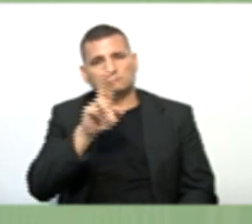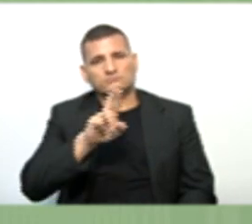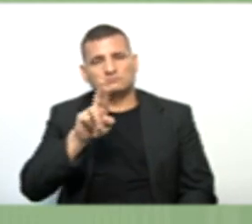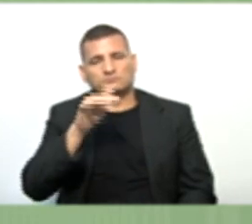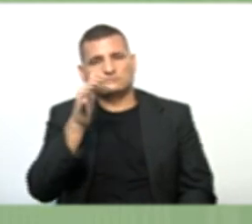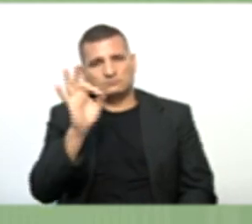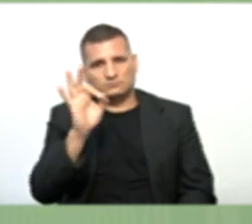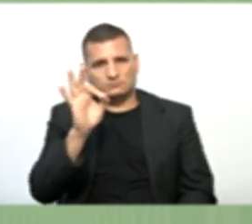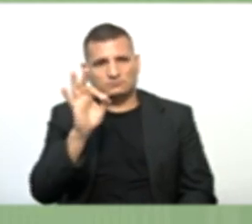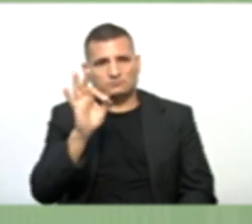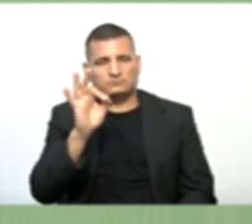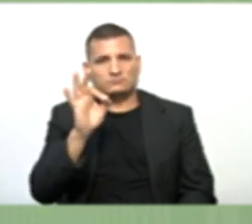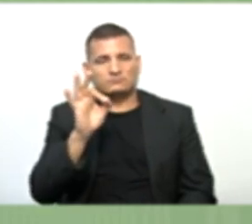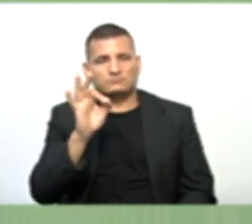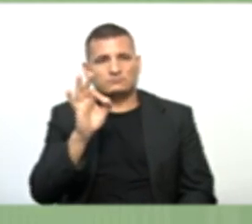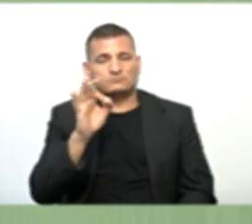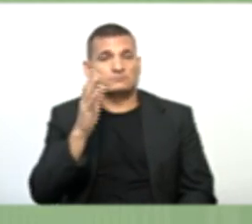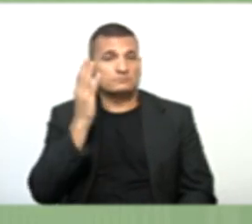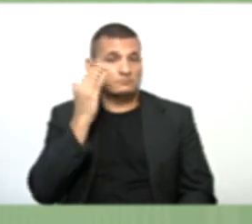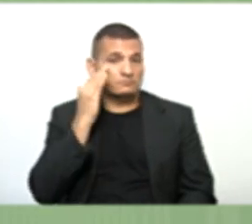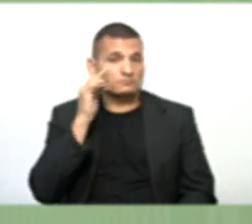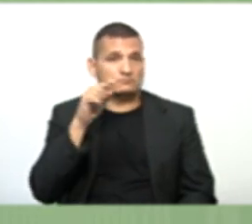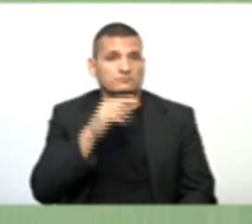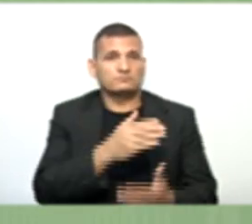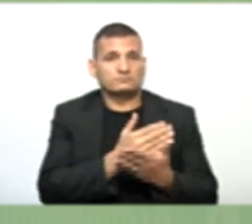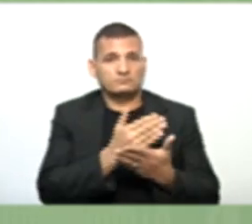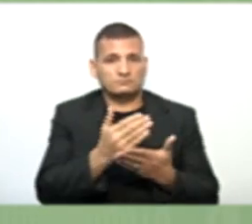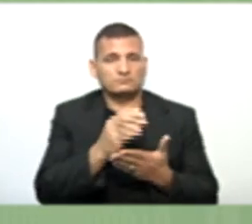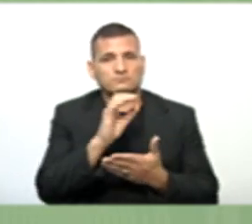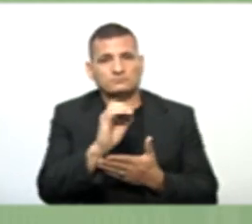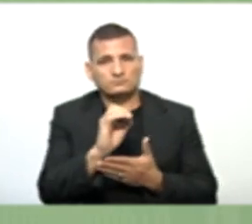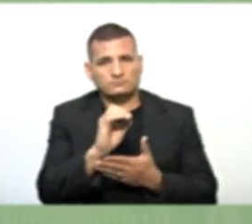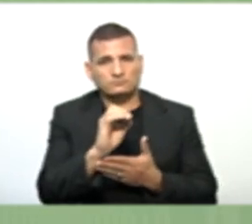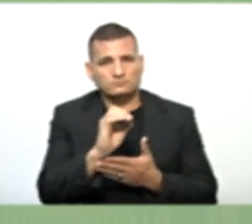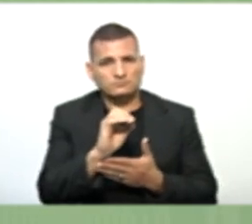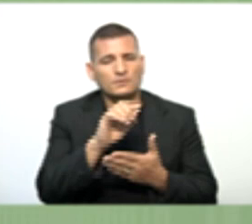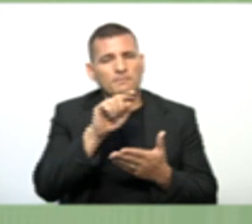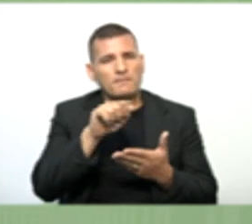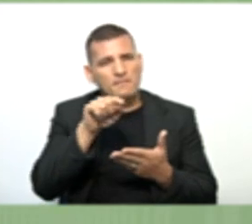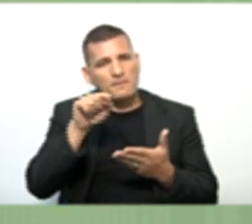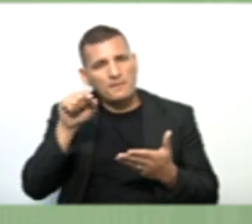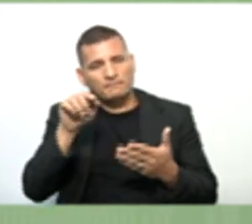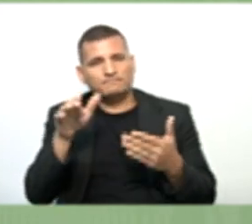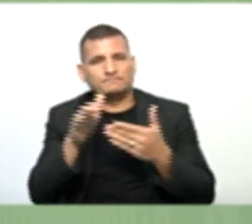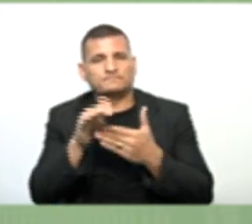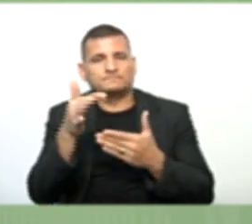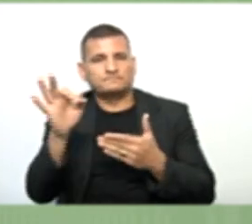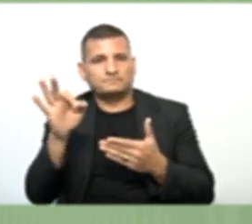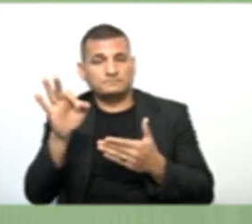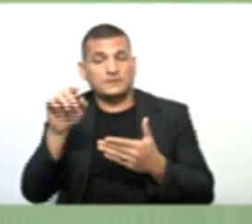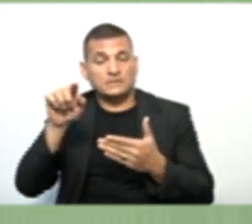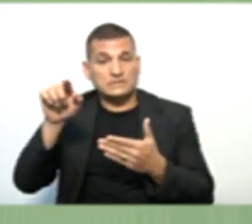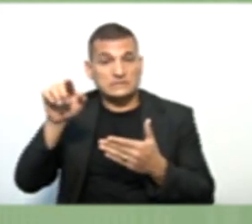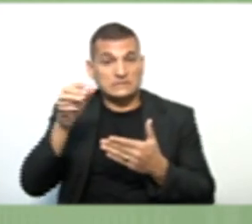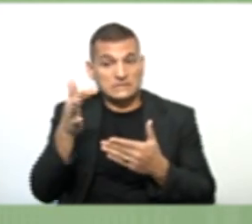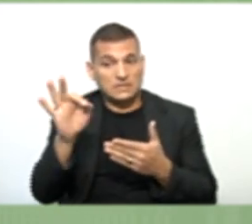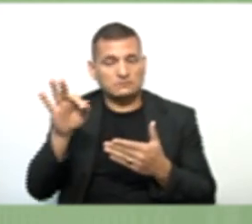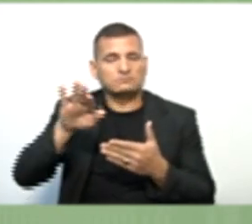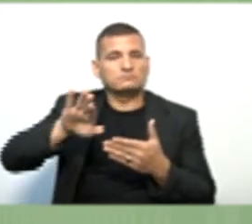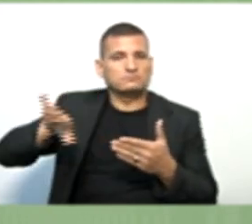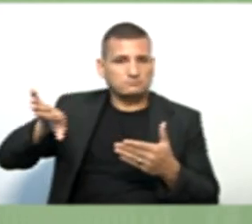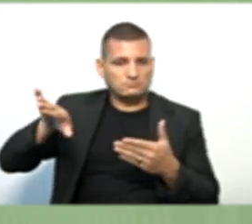vai acontecer? Eu sei que ele vai partir do 0, vai de 1 em 1 até chegar ao 10, excluindo o 10. Então, ele vai